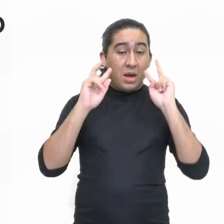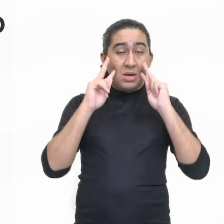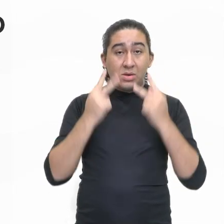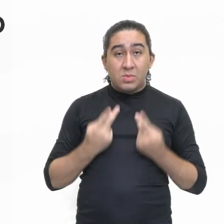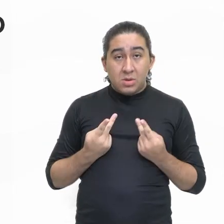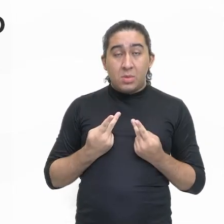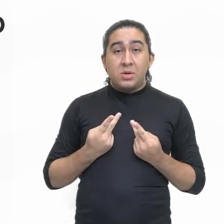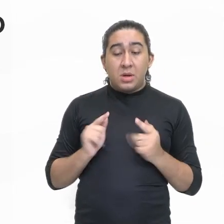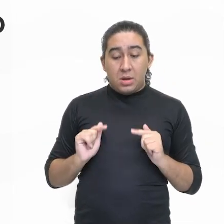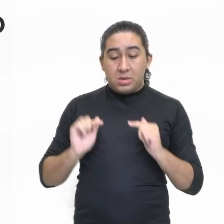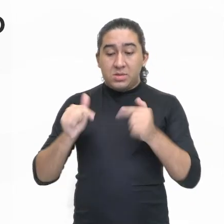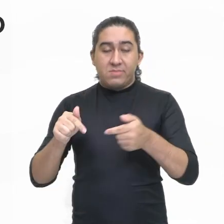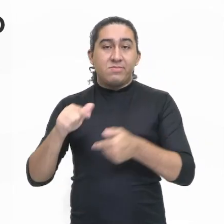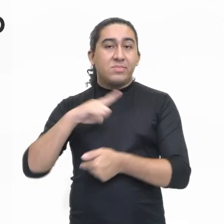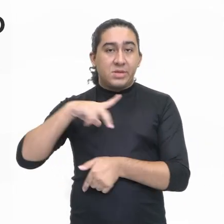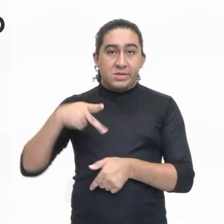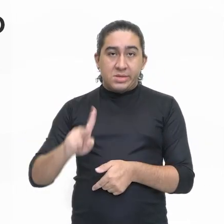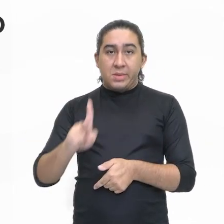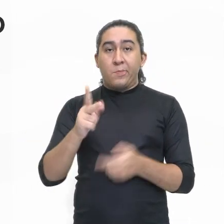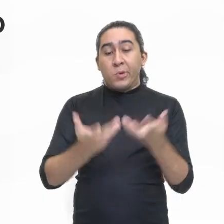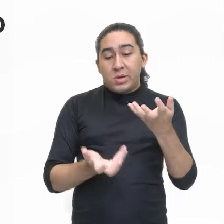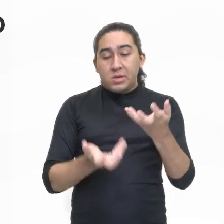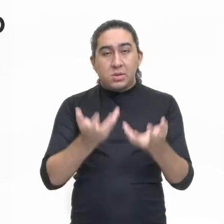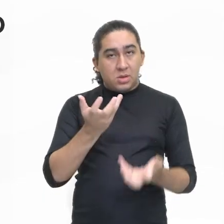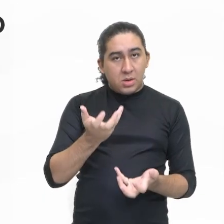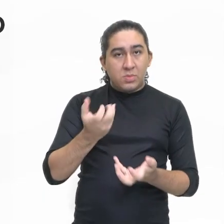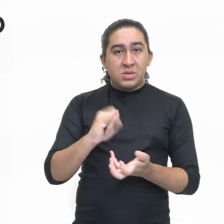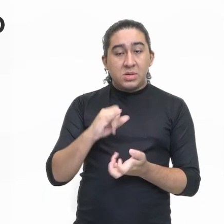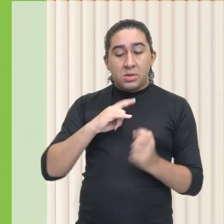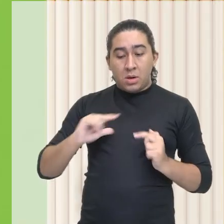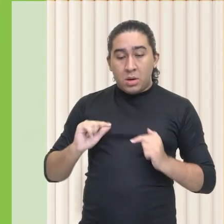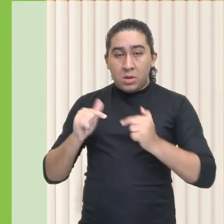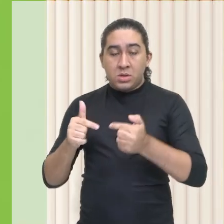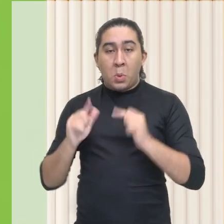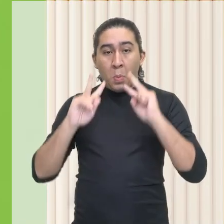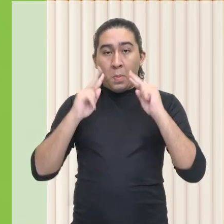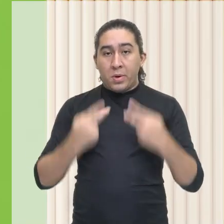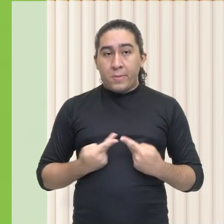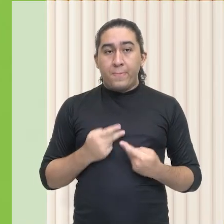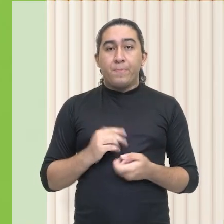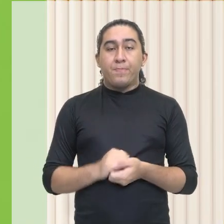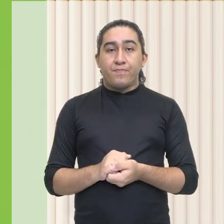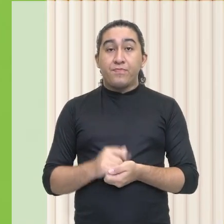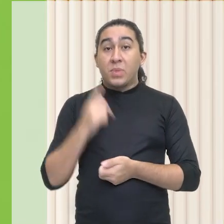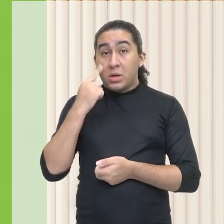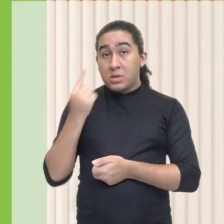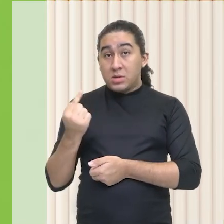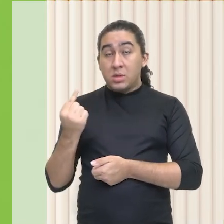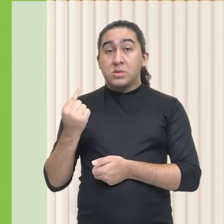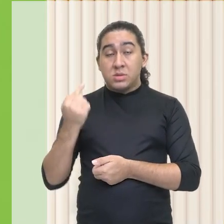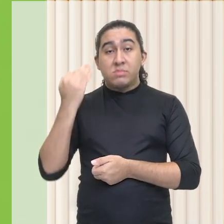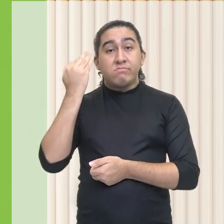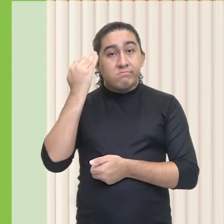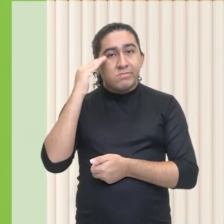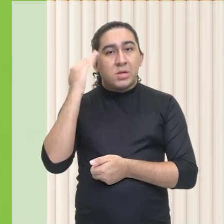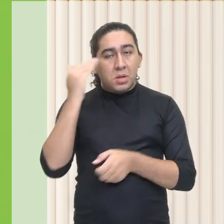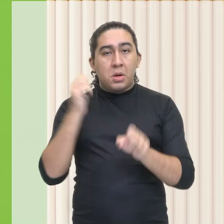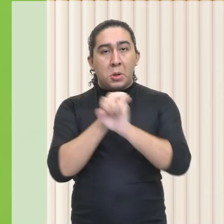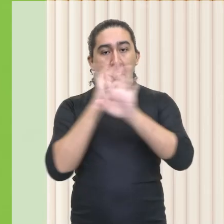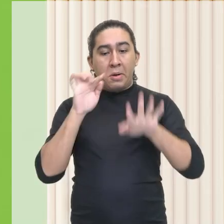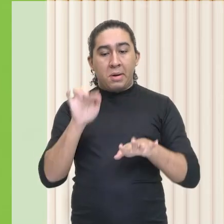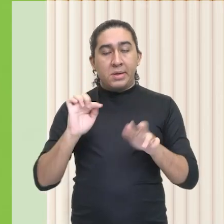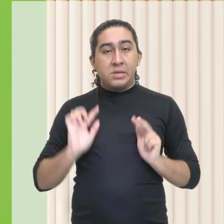Ou seja, haverá desequilíbrio com a intervenção humana. É interessante vocês entenderem a ação